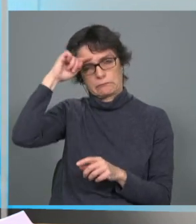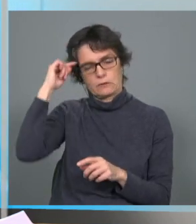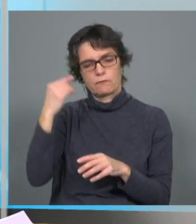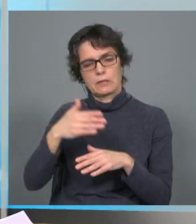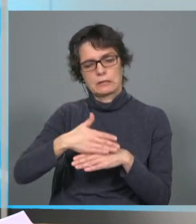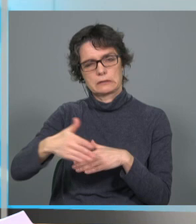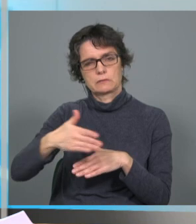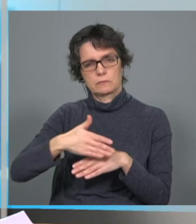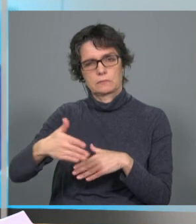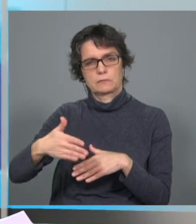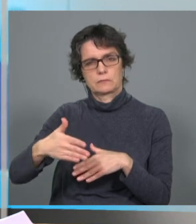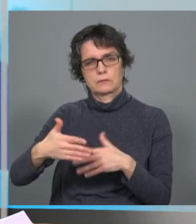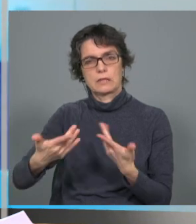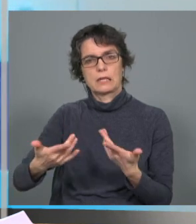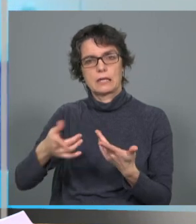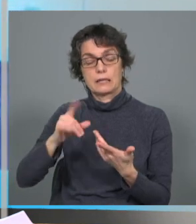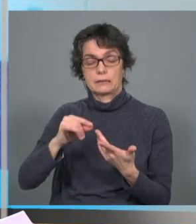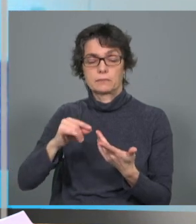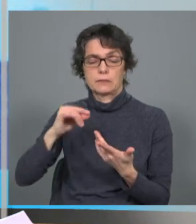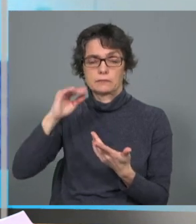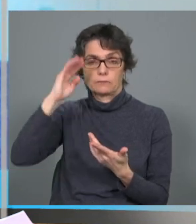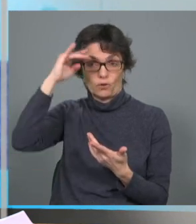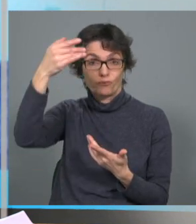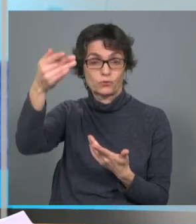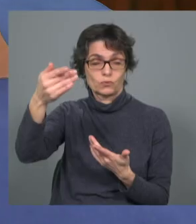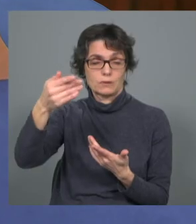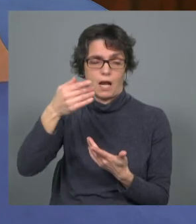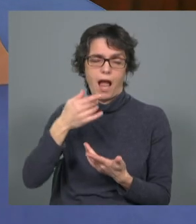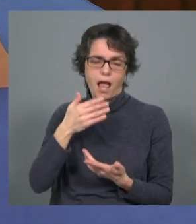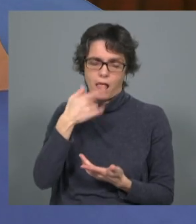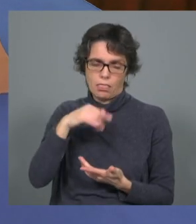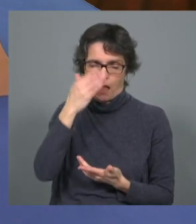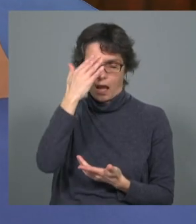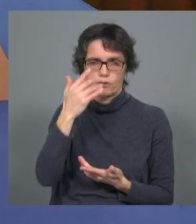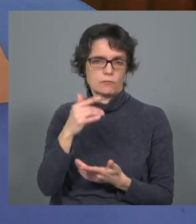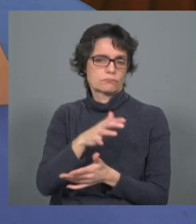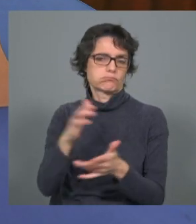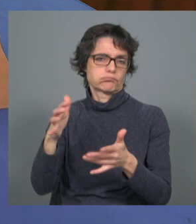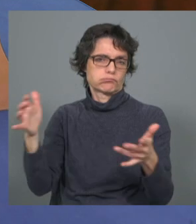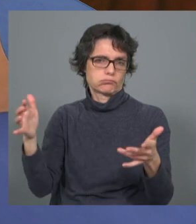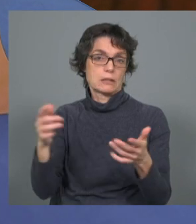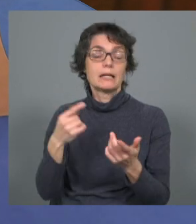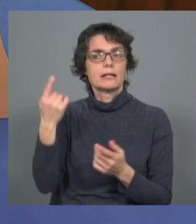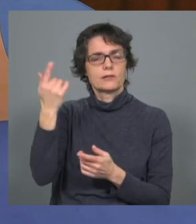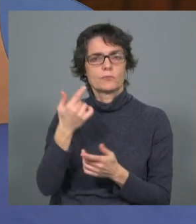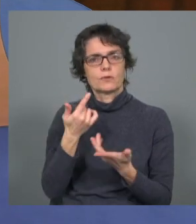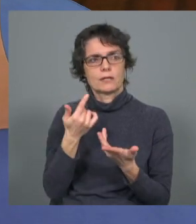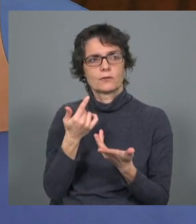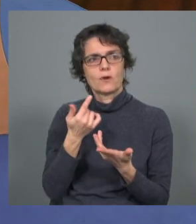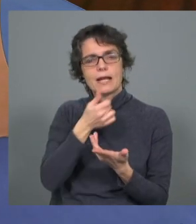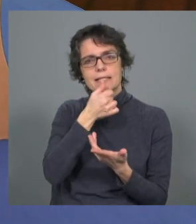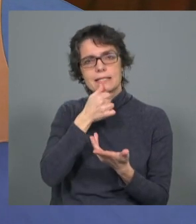são, infelizmente antecipamos, muito grandes. É um gesto que mostra o seu